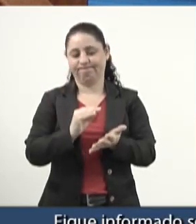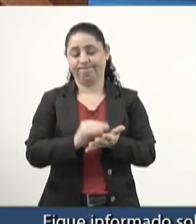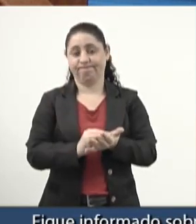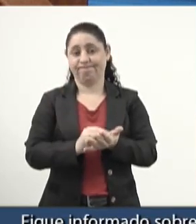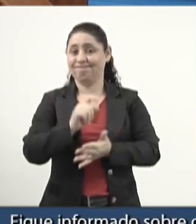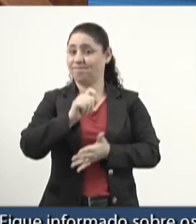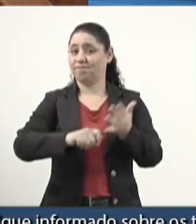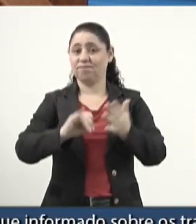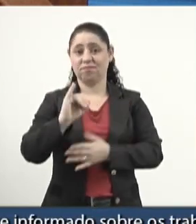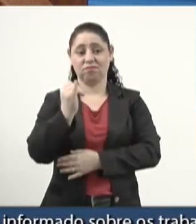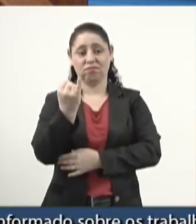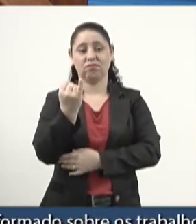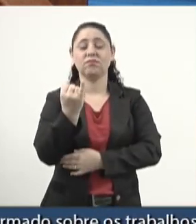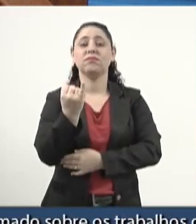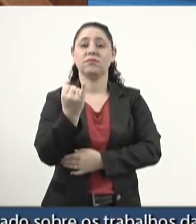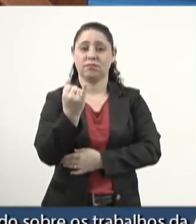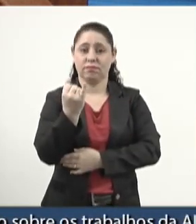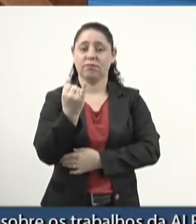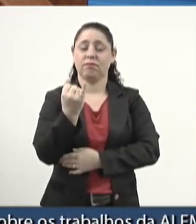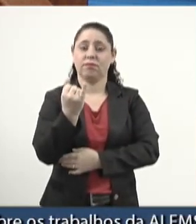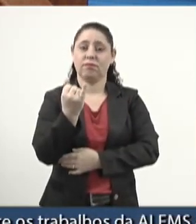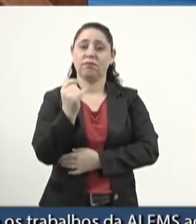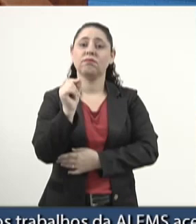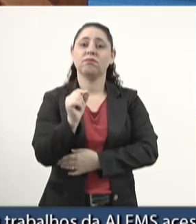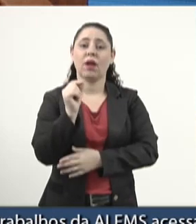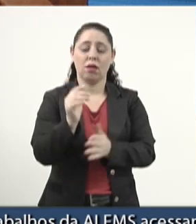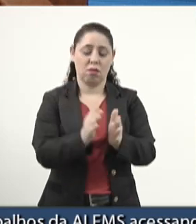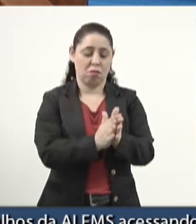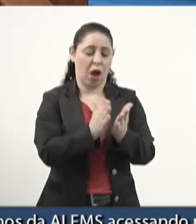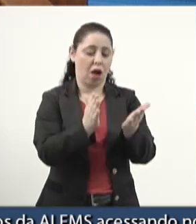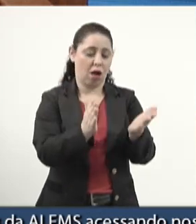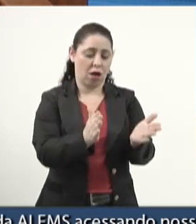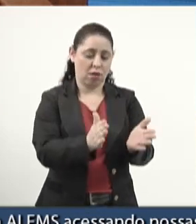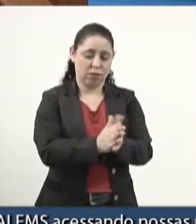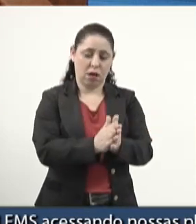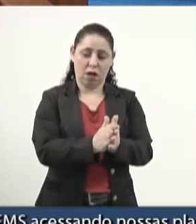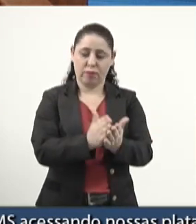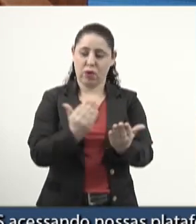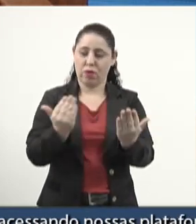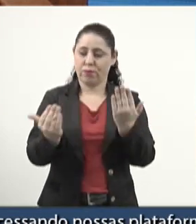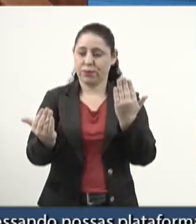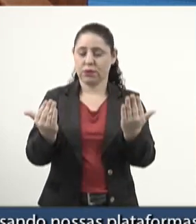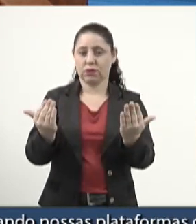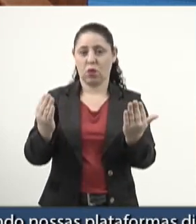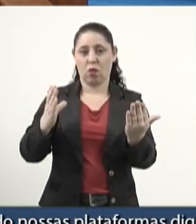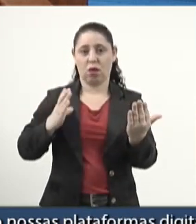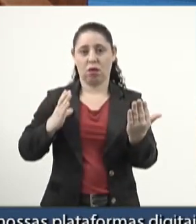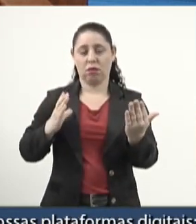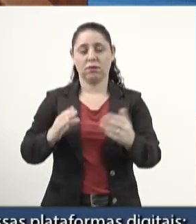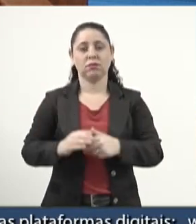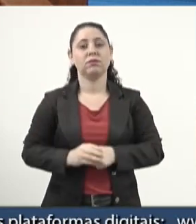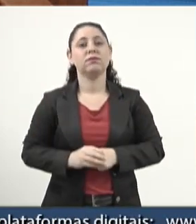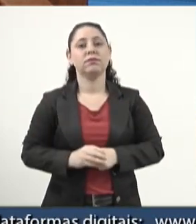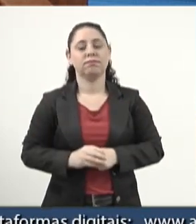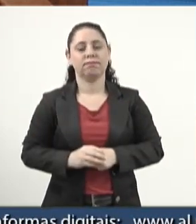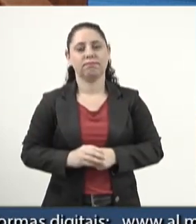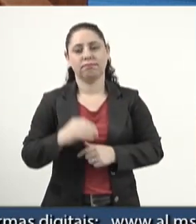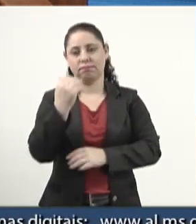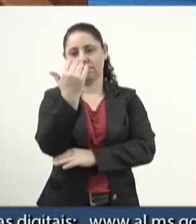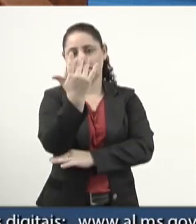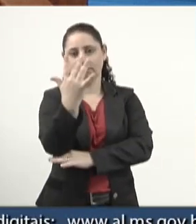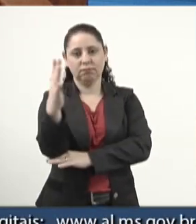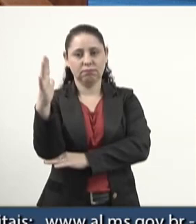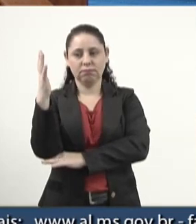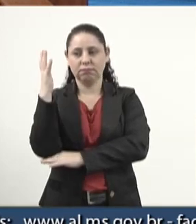da tributação, né, dos pobres e em relação aos ricos. E a questão